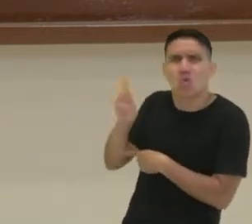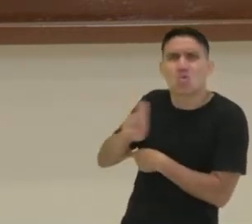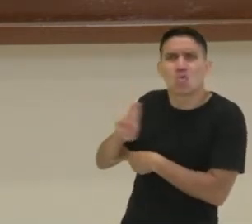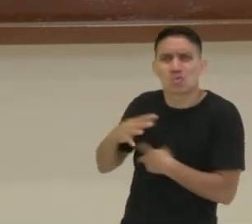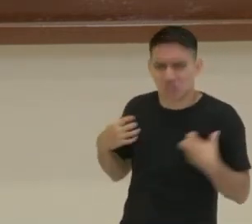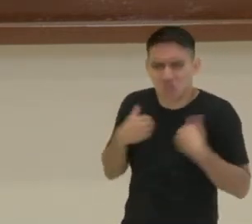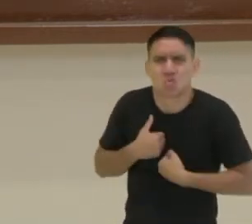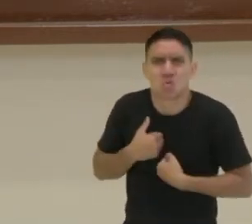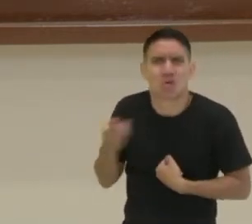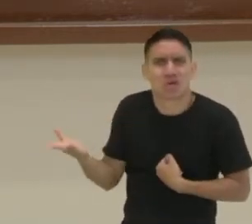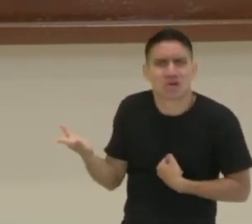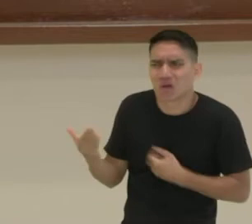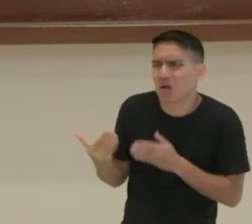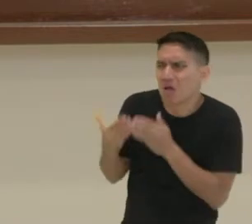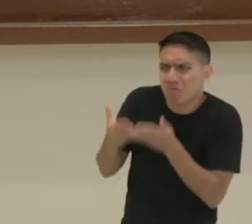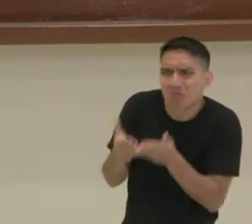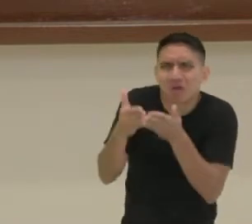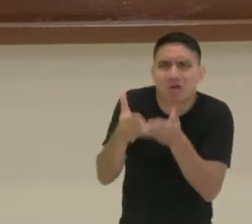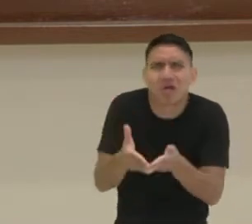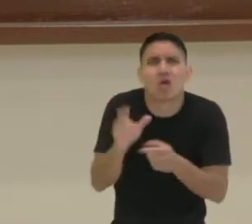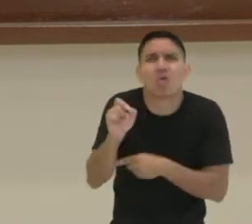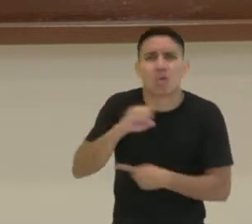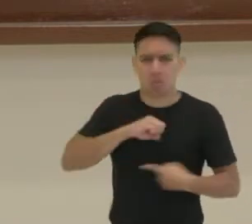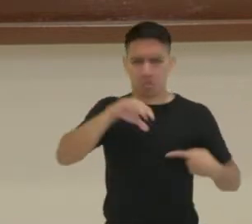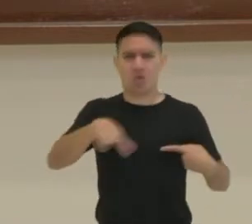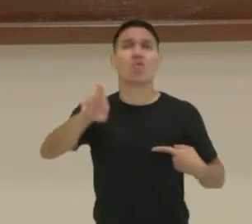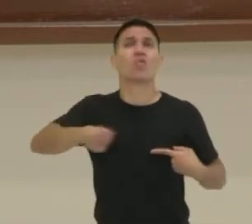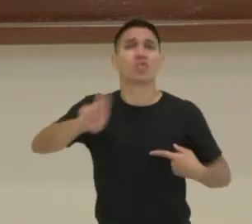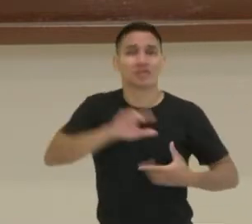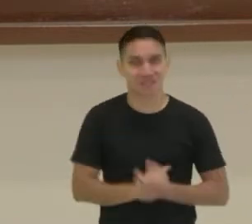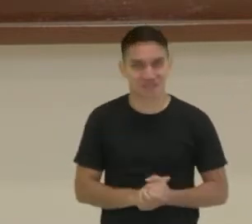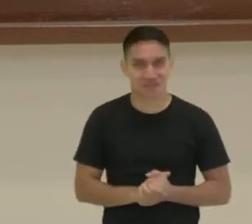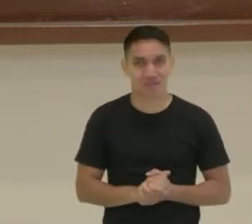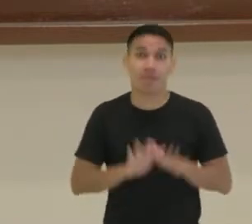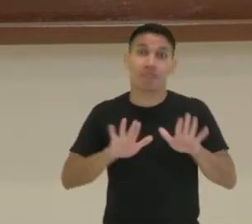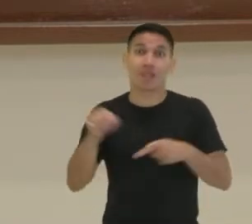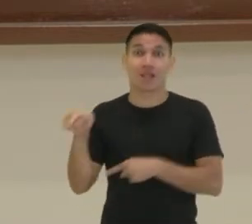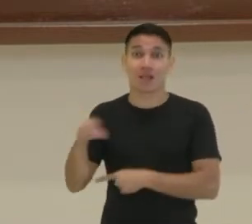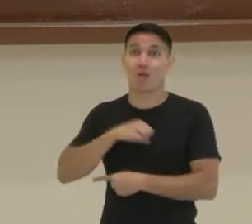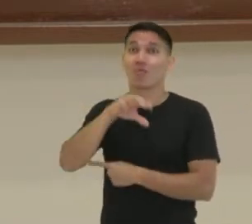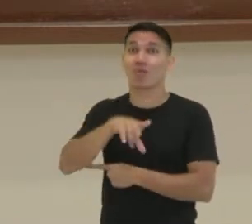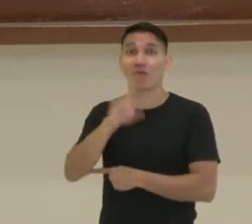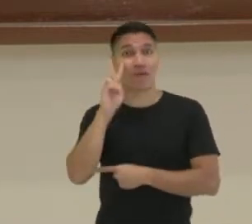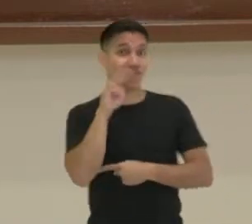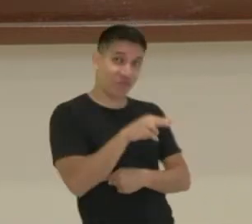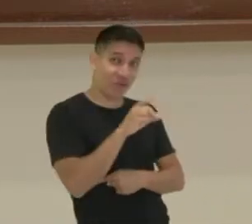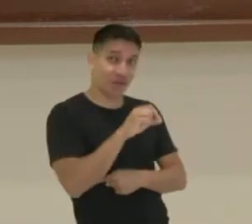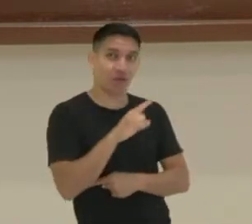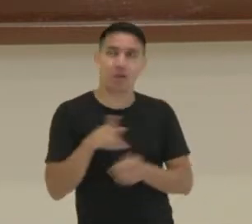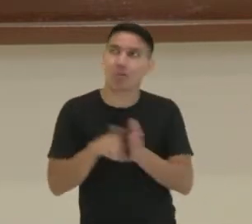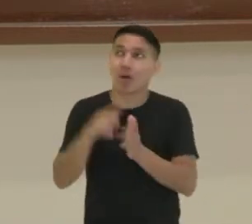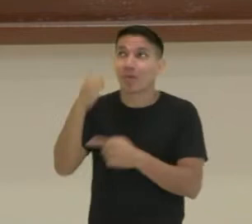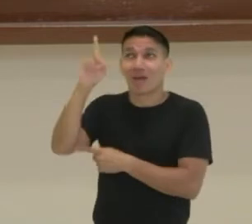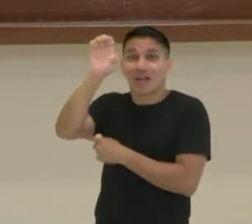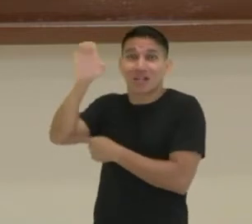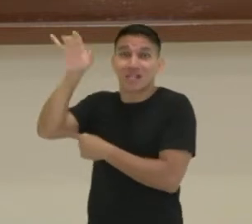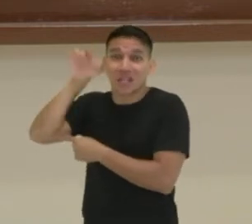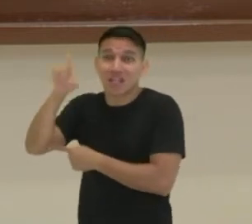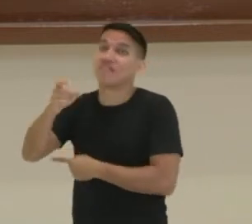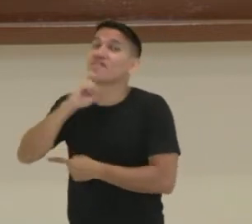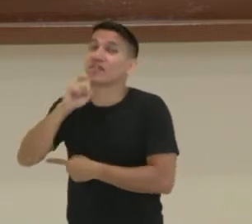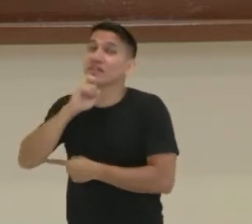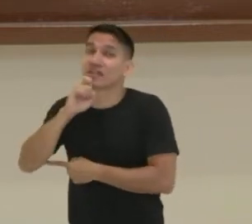barco, né, que os portugueses usavam. E os portugueses, vindo de uma região fria,